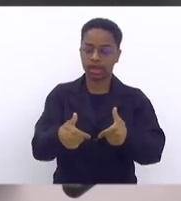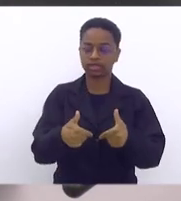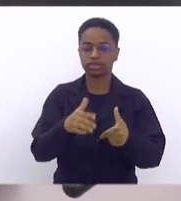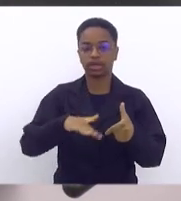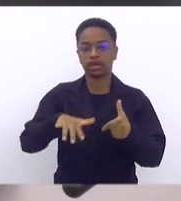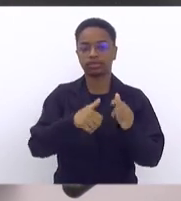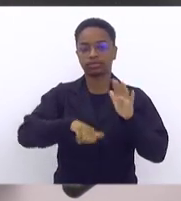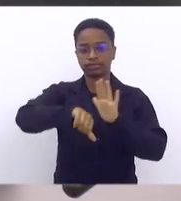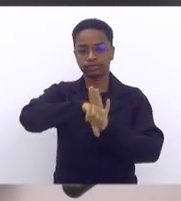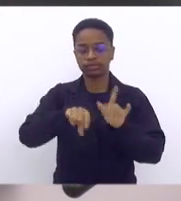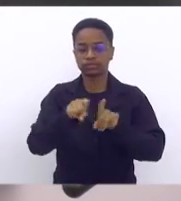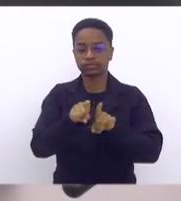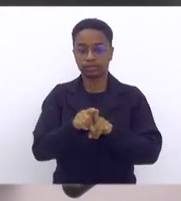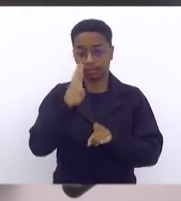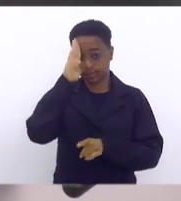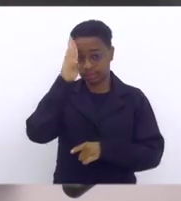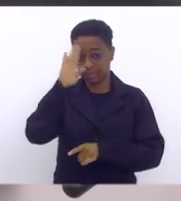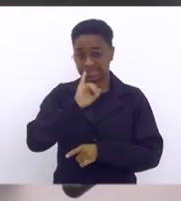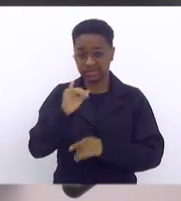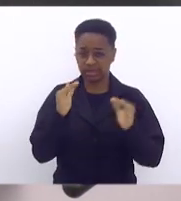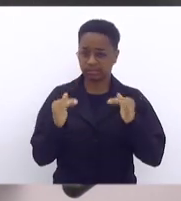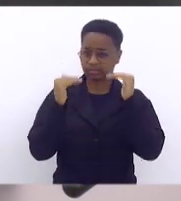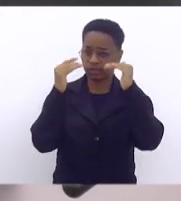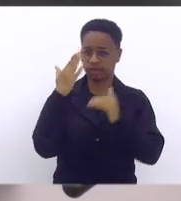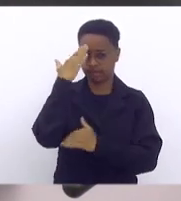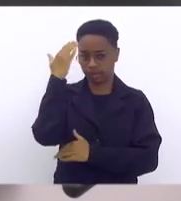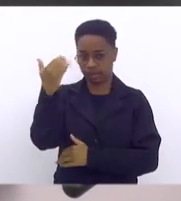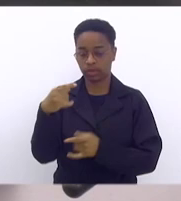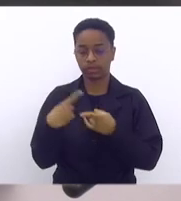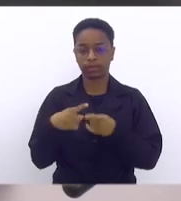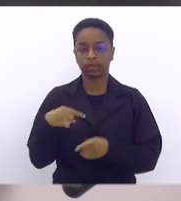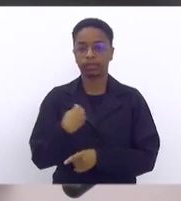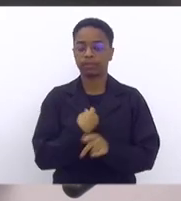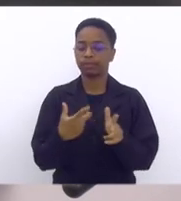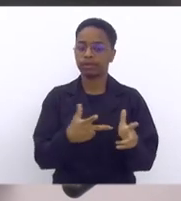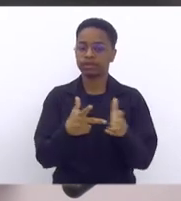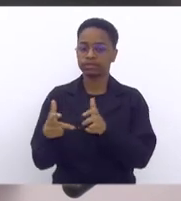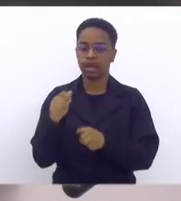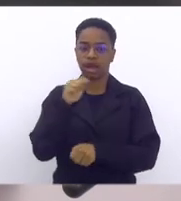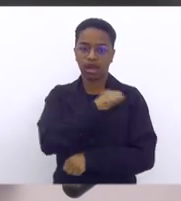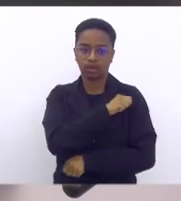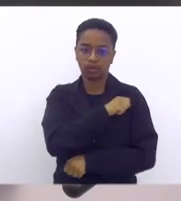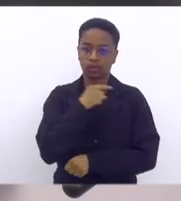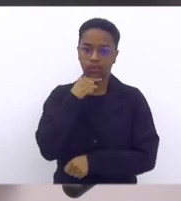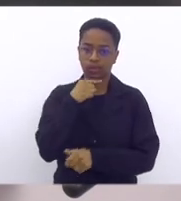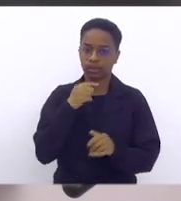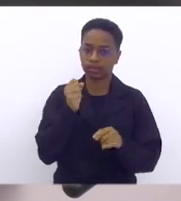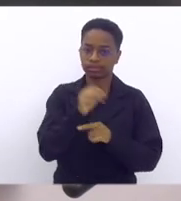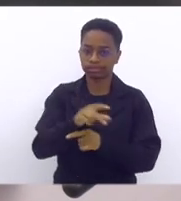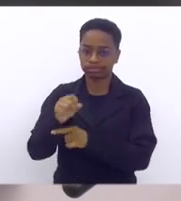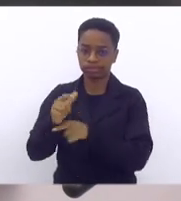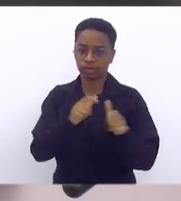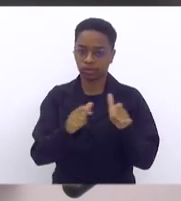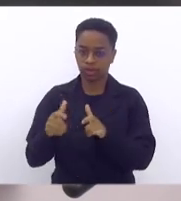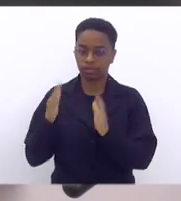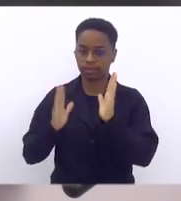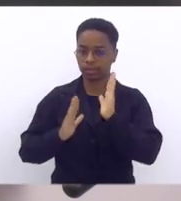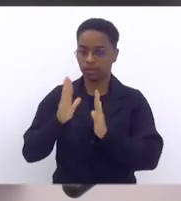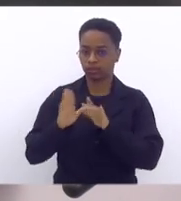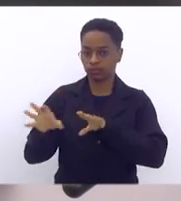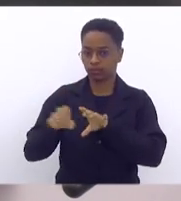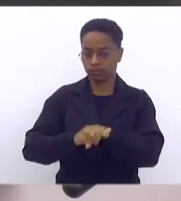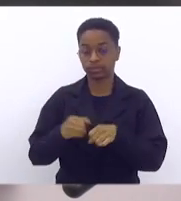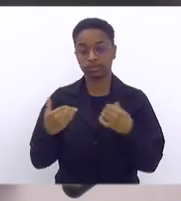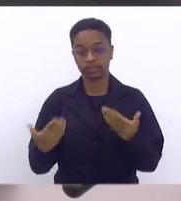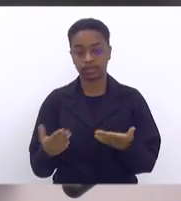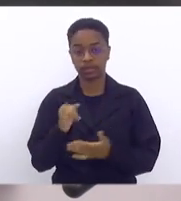criminais, principalmente em grandes escritórios criminais. A gente vê que esses estudantes não conseguem acessar esses espaços durante a sua formação. Então, o